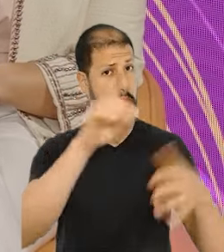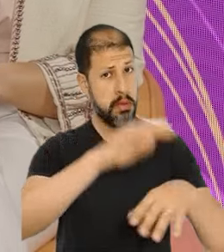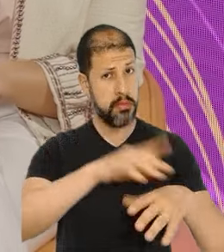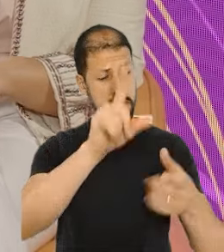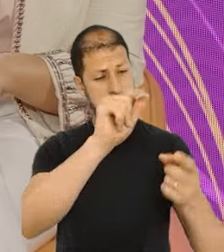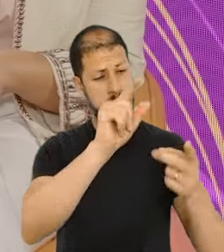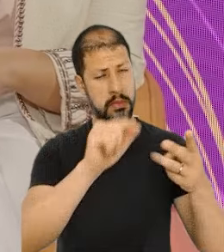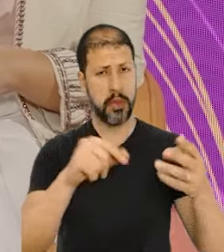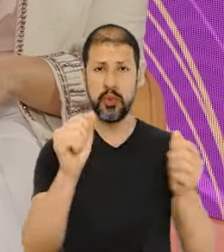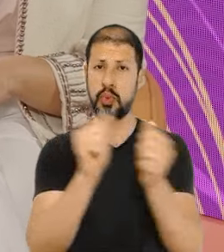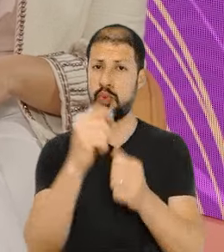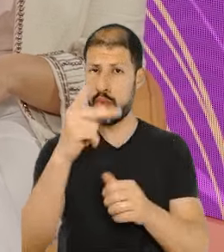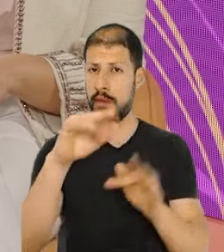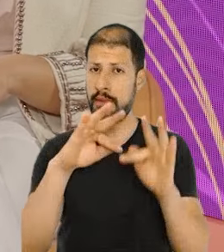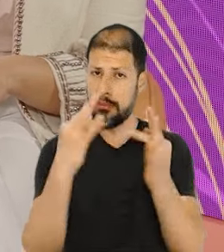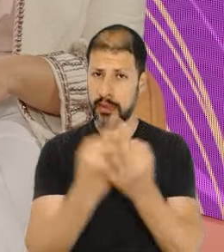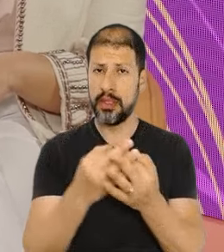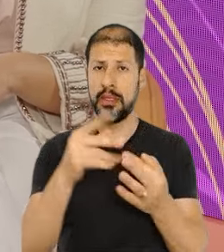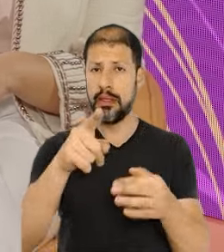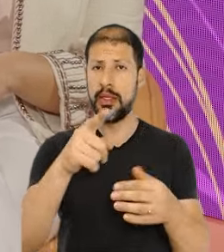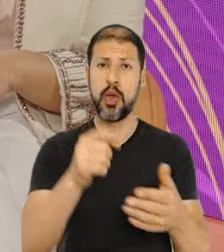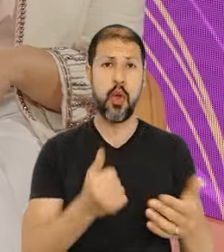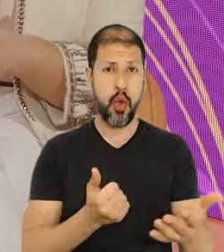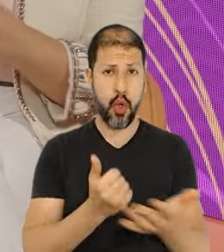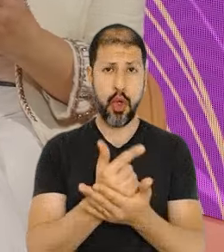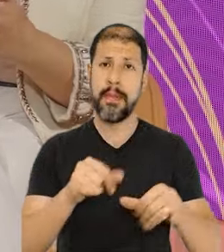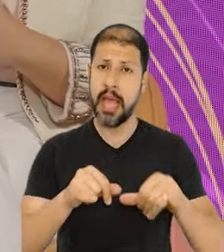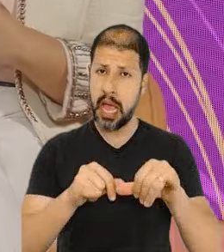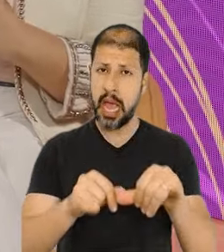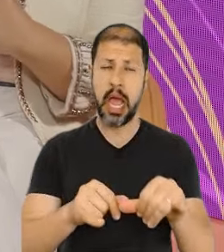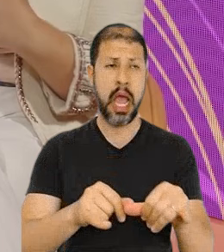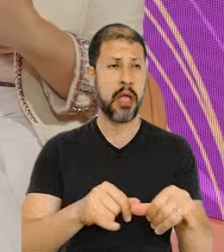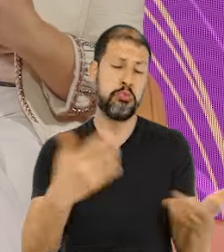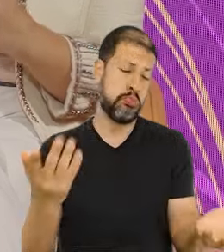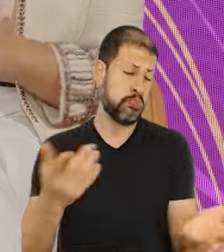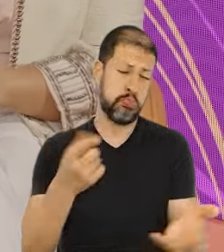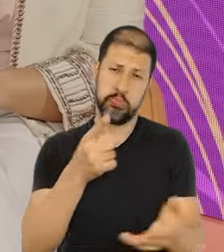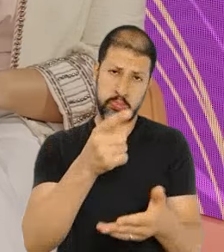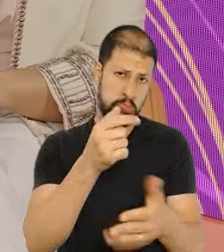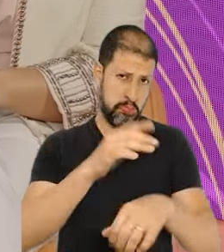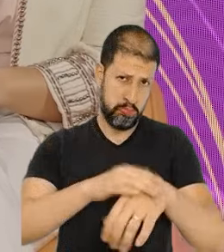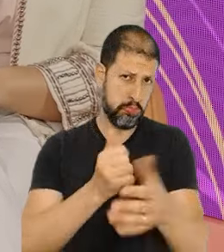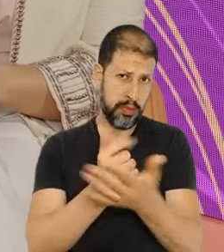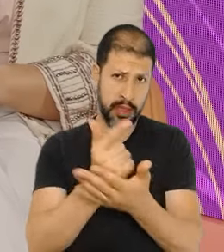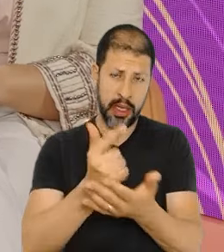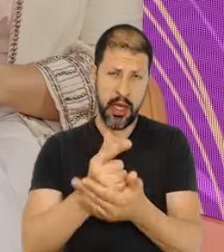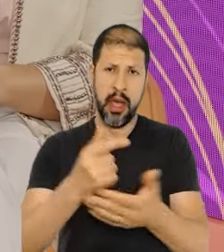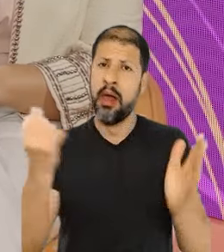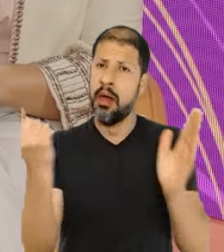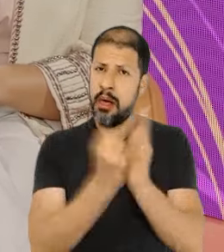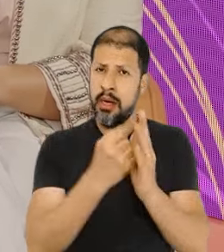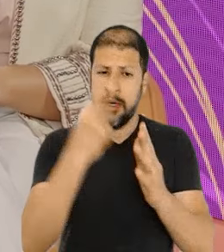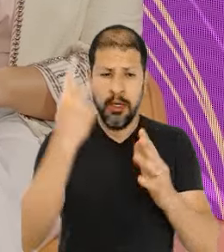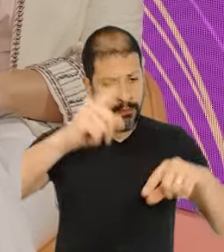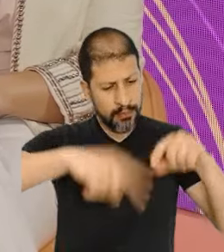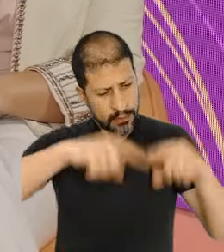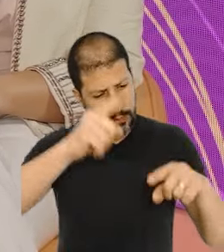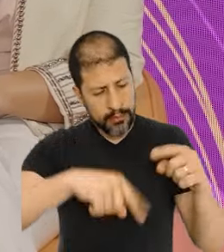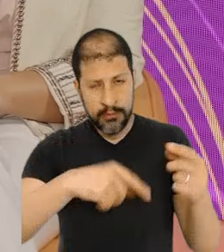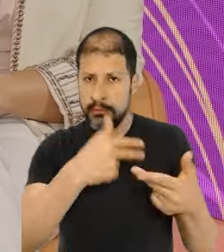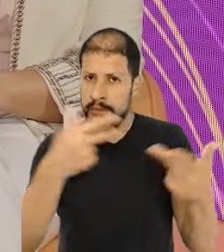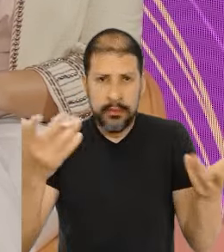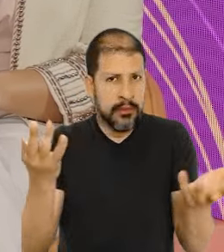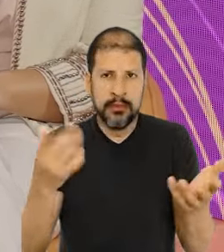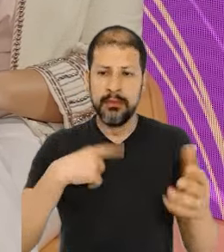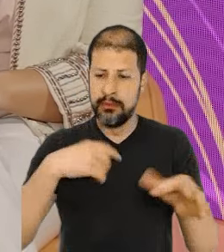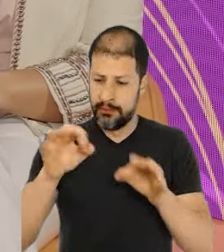você junto com a tua família você vai fazer as suas compras né no onde você achar melhor o a marca do produto que você quiser e eu